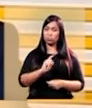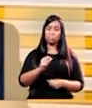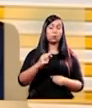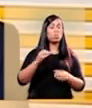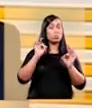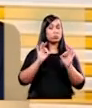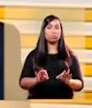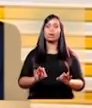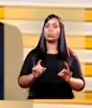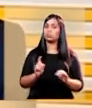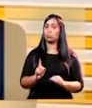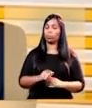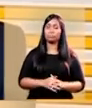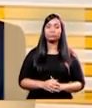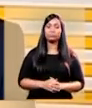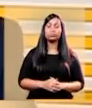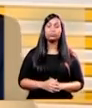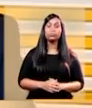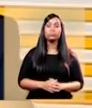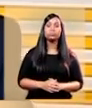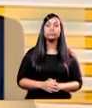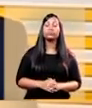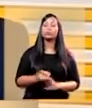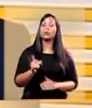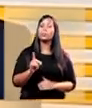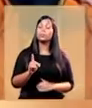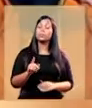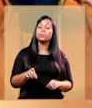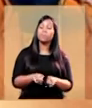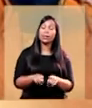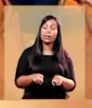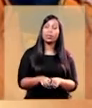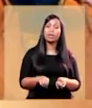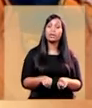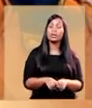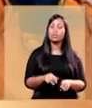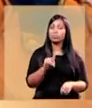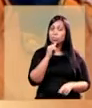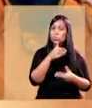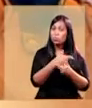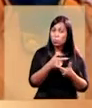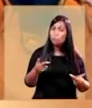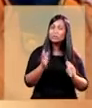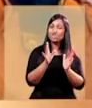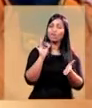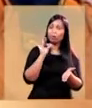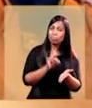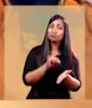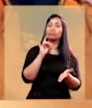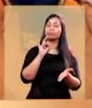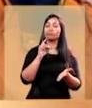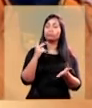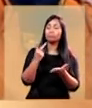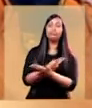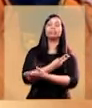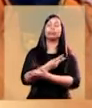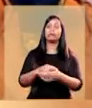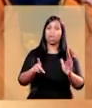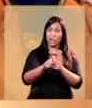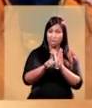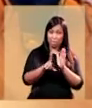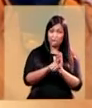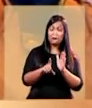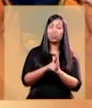adoção. Esse não é o procedimento previsto pela lei. Isso não quer dizer também que fatos que aconteceram, e aí a lei,